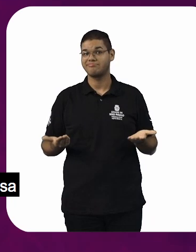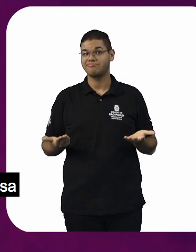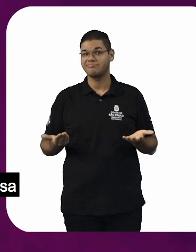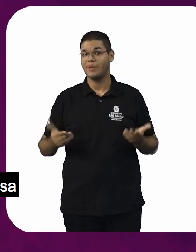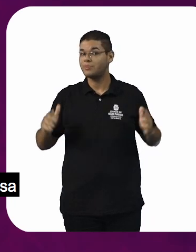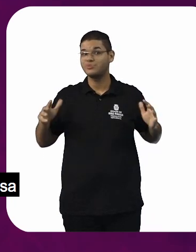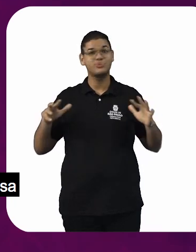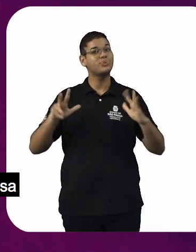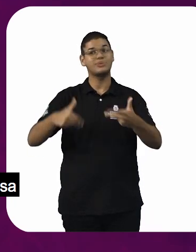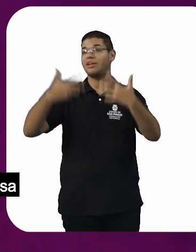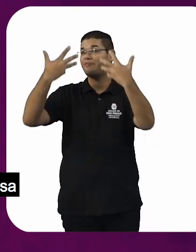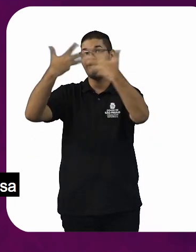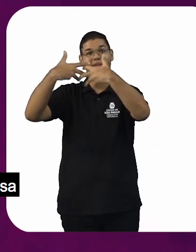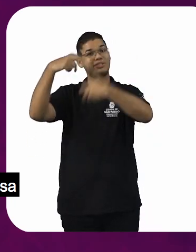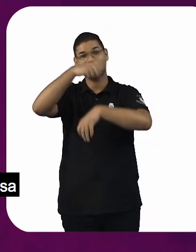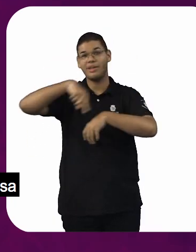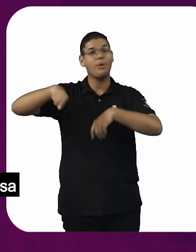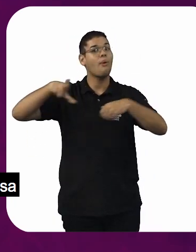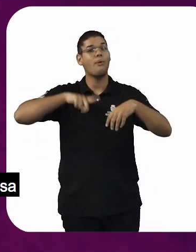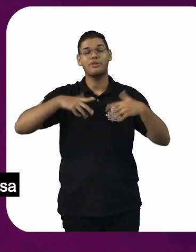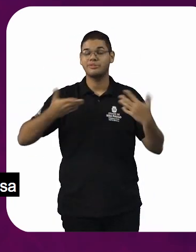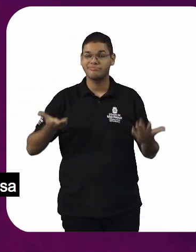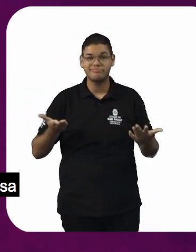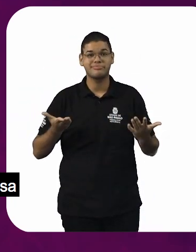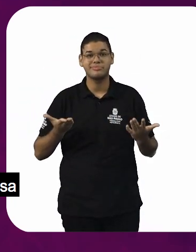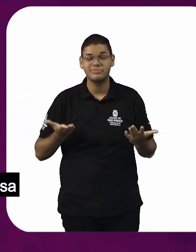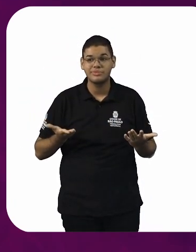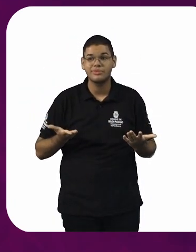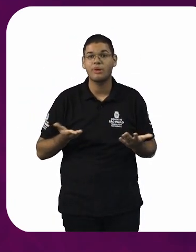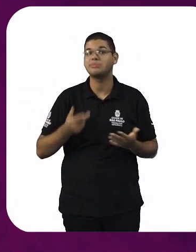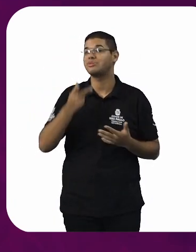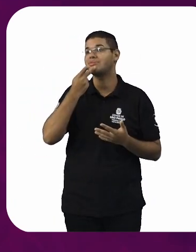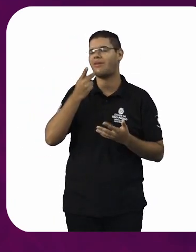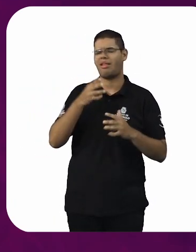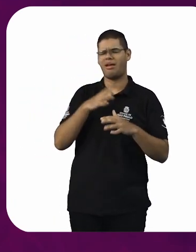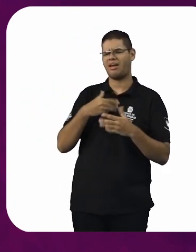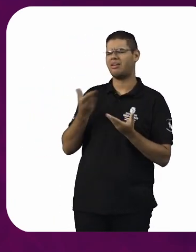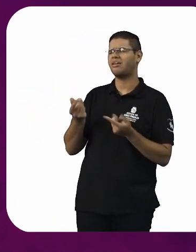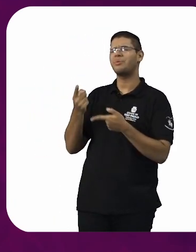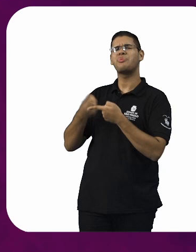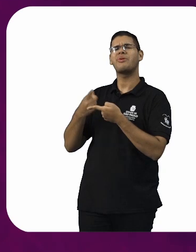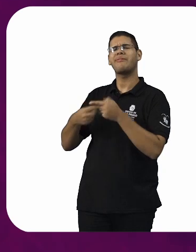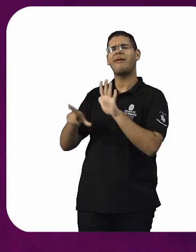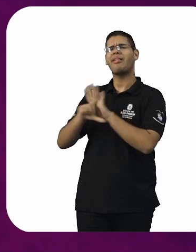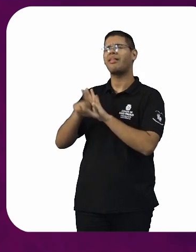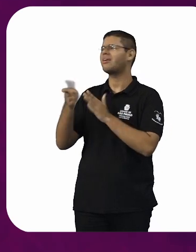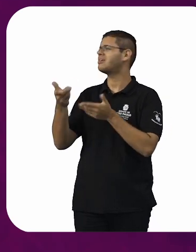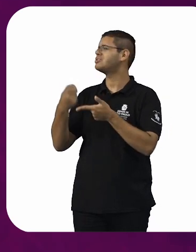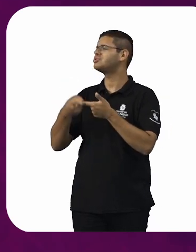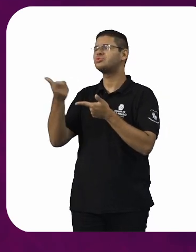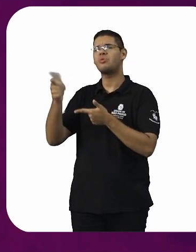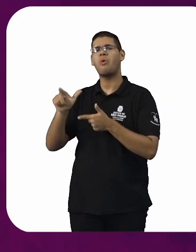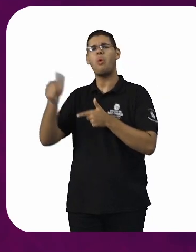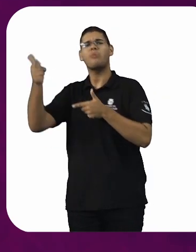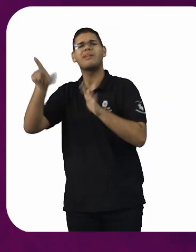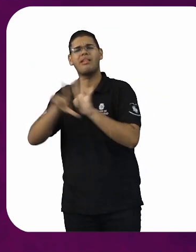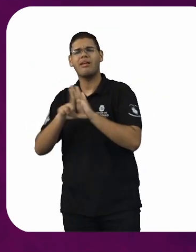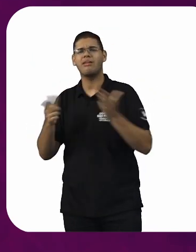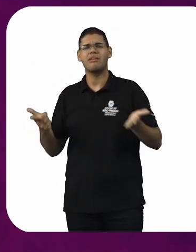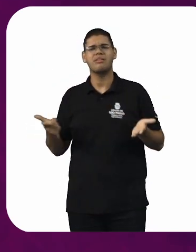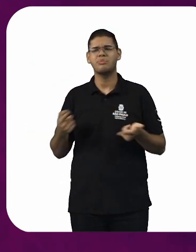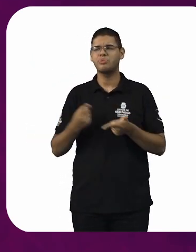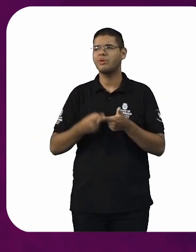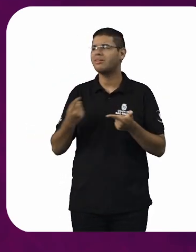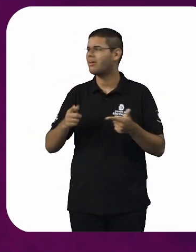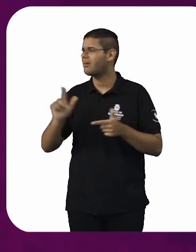nós colhemos hoje. E é por isso que, às vezes, as pessoas dizem que não tem necessidade de uma lei dessa, porque já tem a lei de racismo. Não tem necessidade disso porque tem a lei